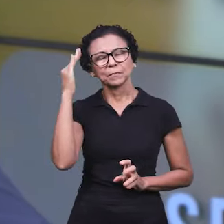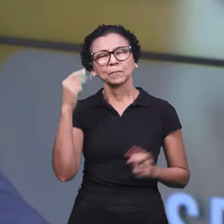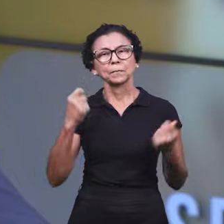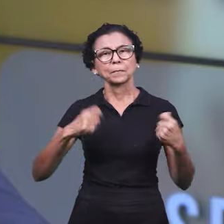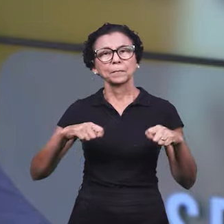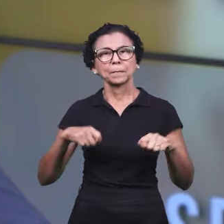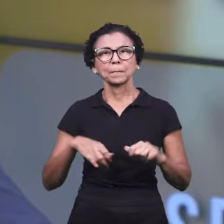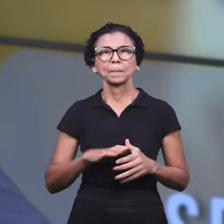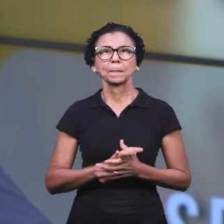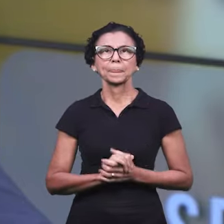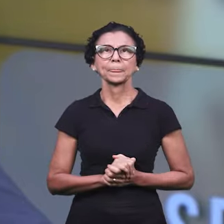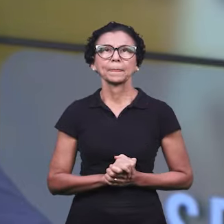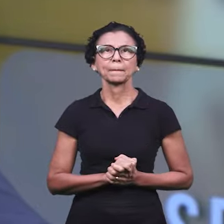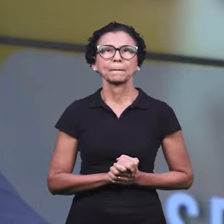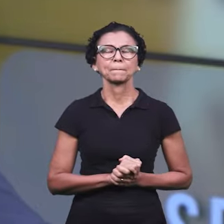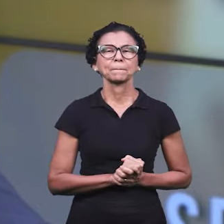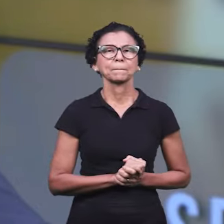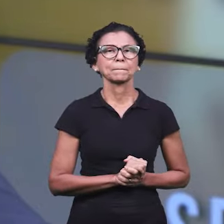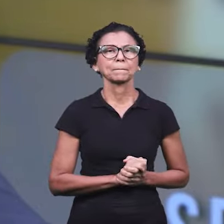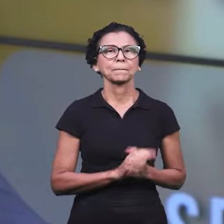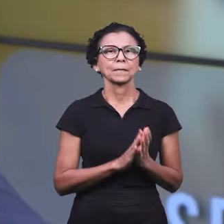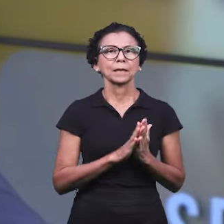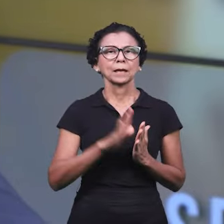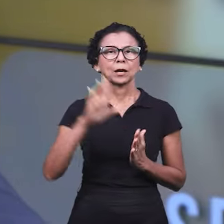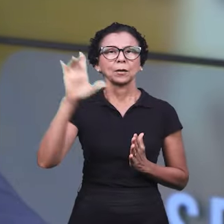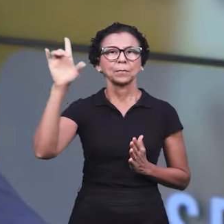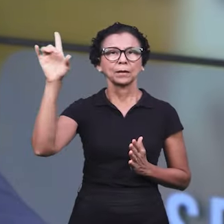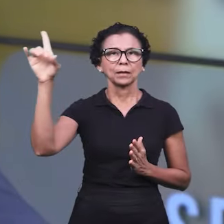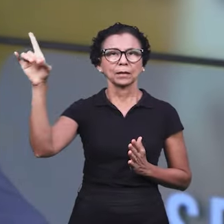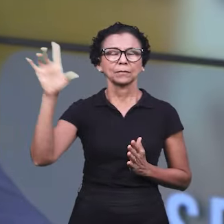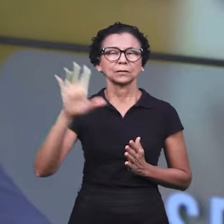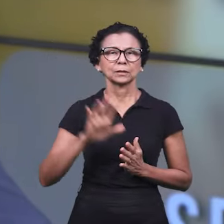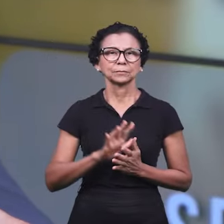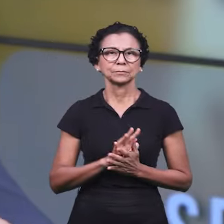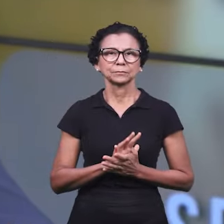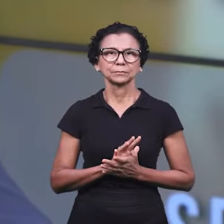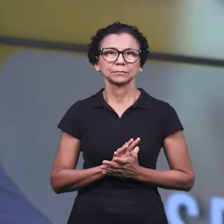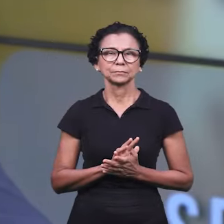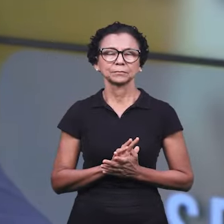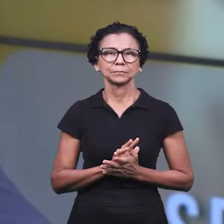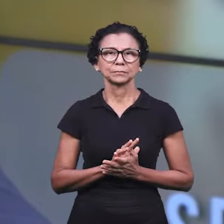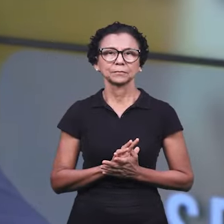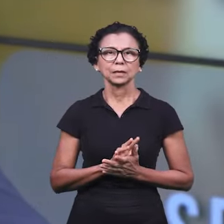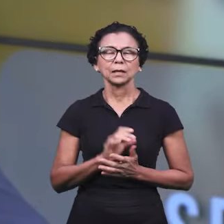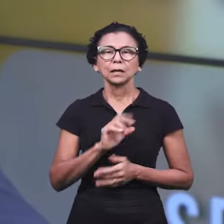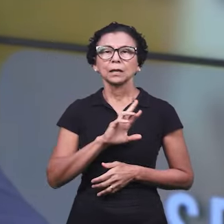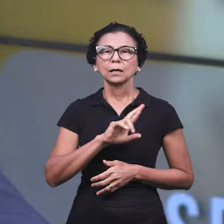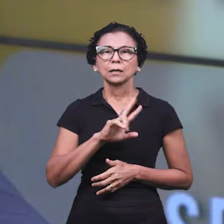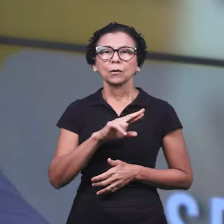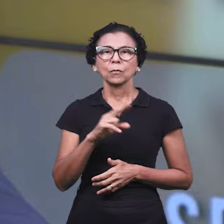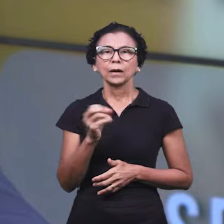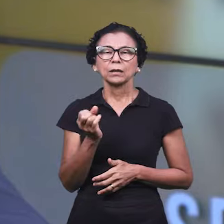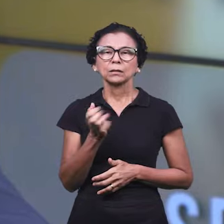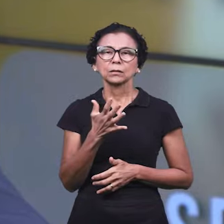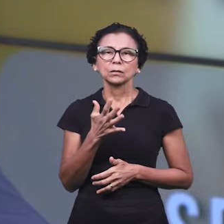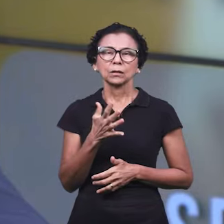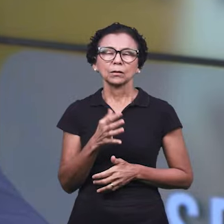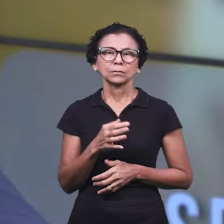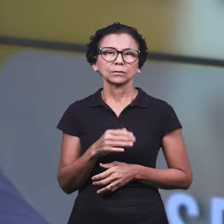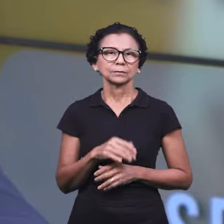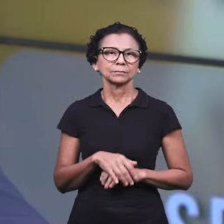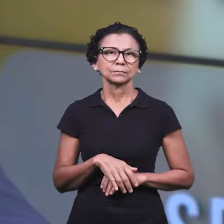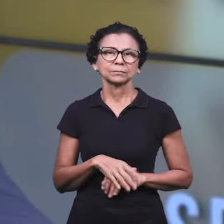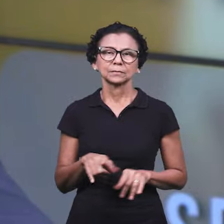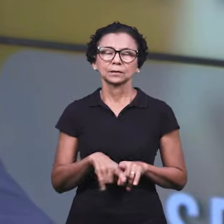ela não é nova e nem velha ela não está dentro do tempo do homemem a